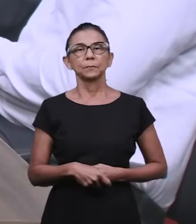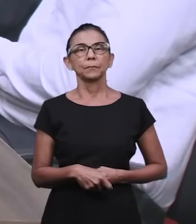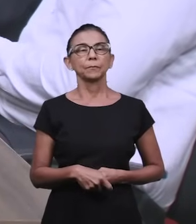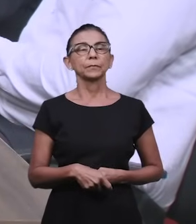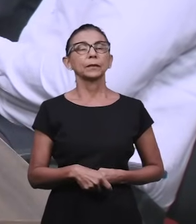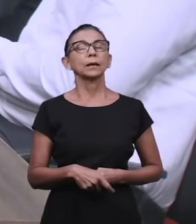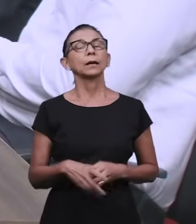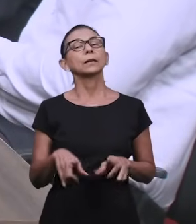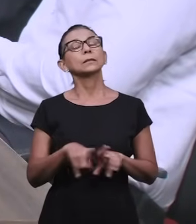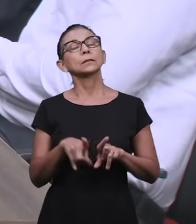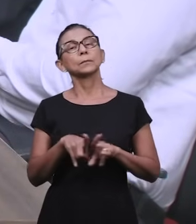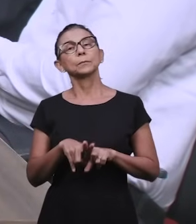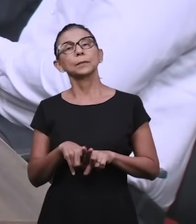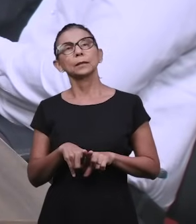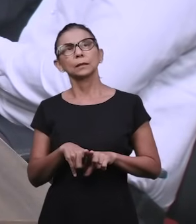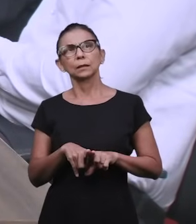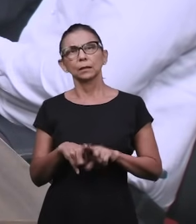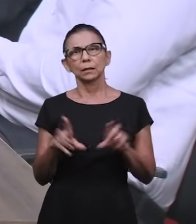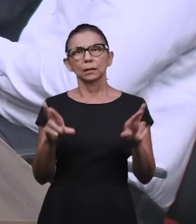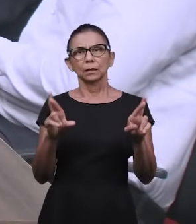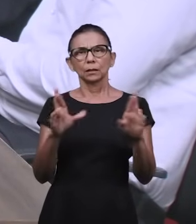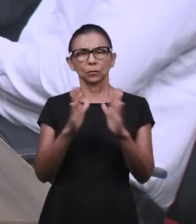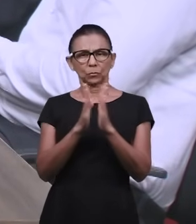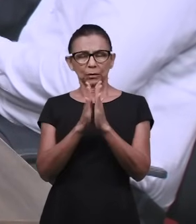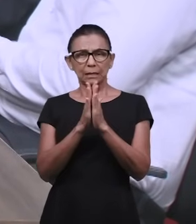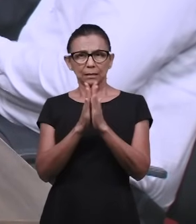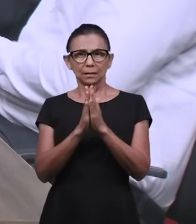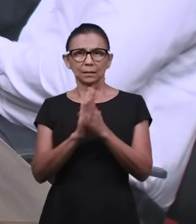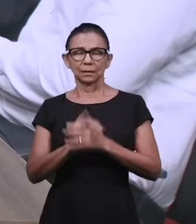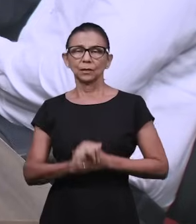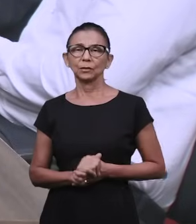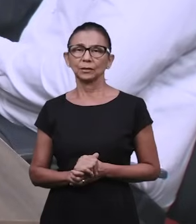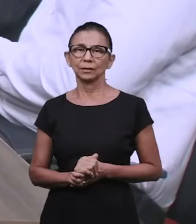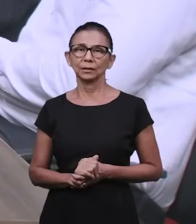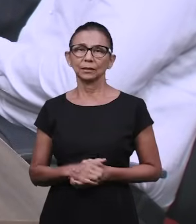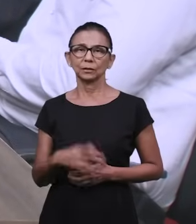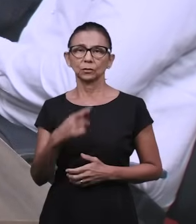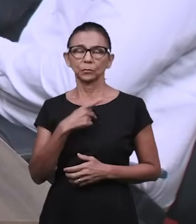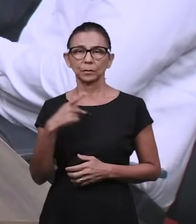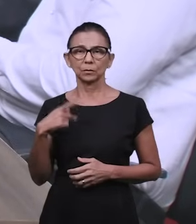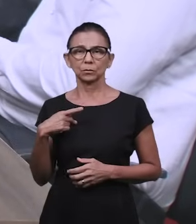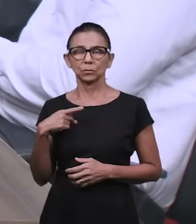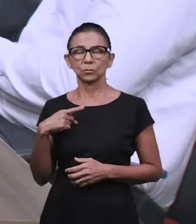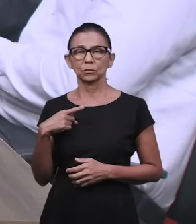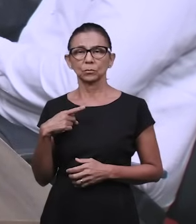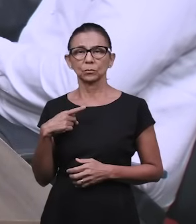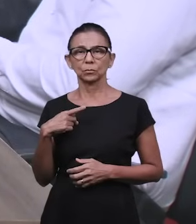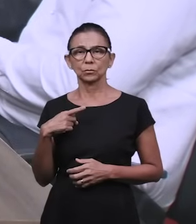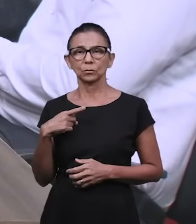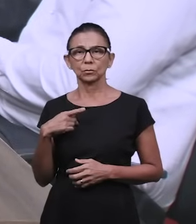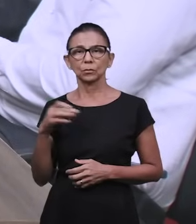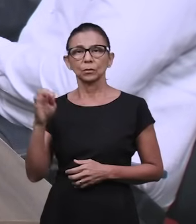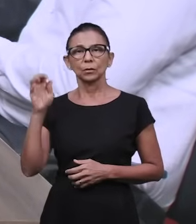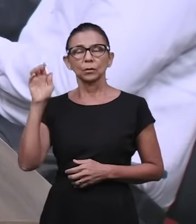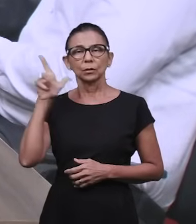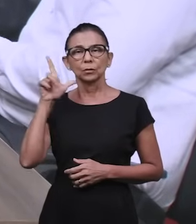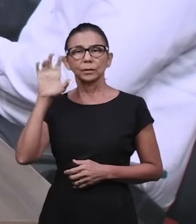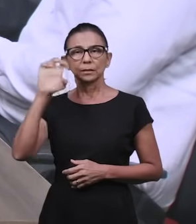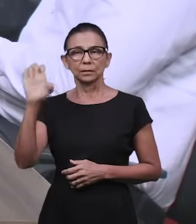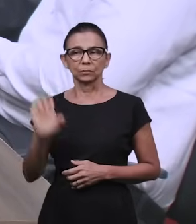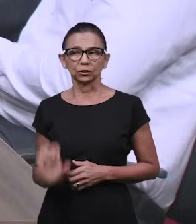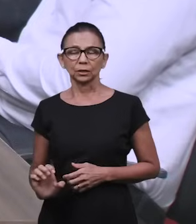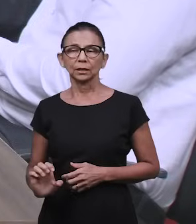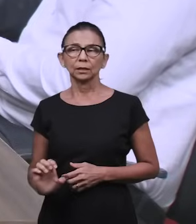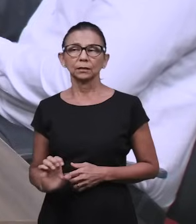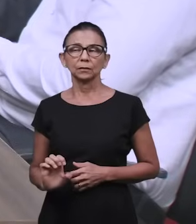oração, principalmente o pastor Luiz Eugênio, que dá aula sobre oração nos seminários. Verdade. E às vezes a gente não tem essa